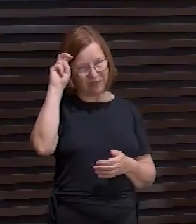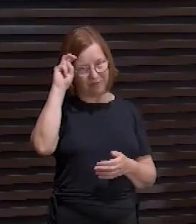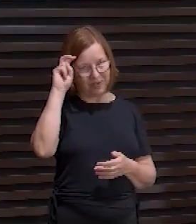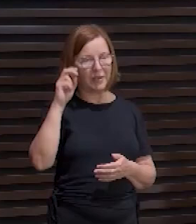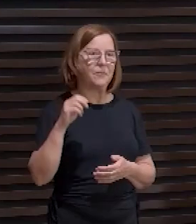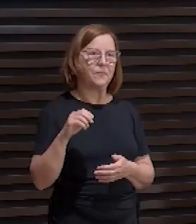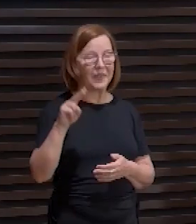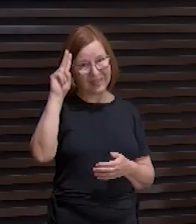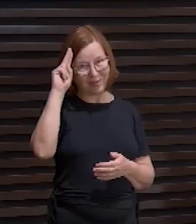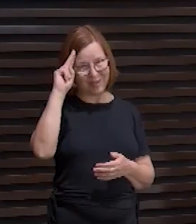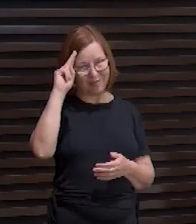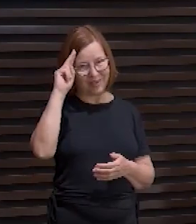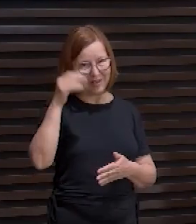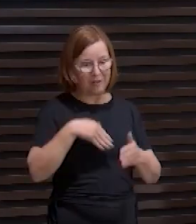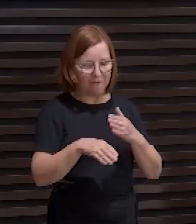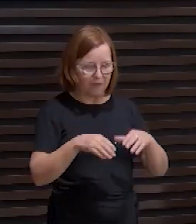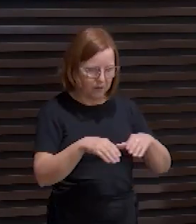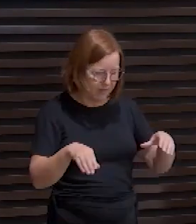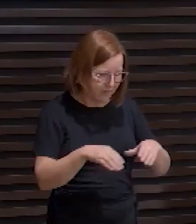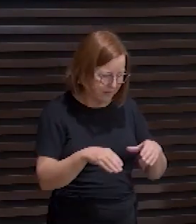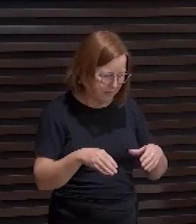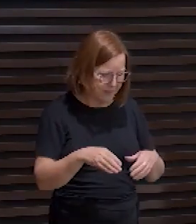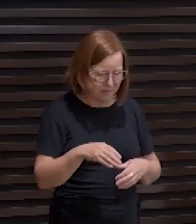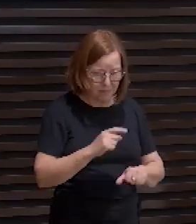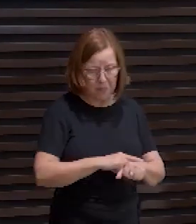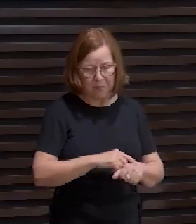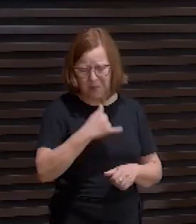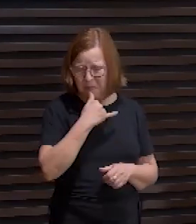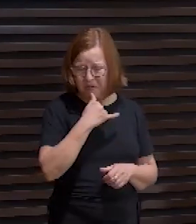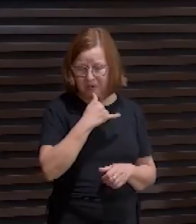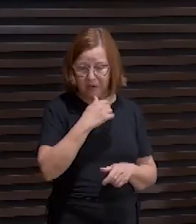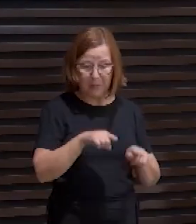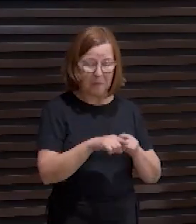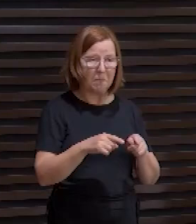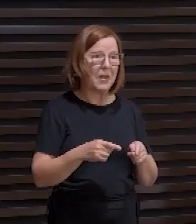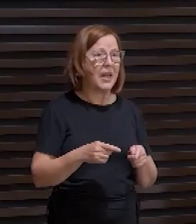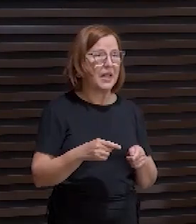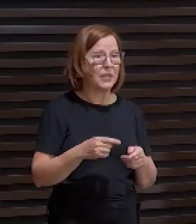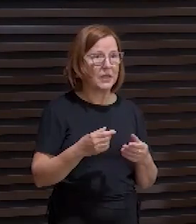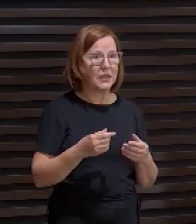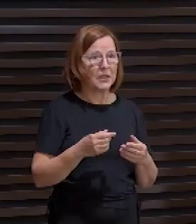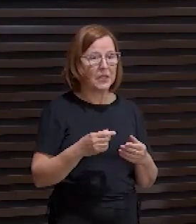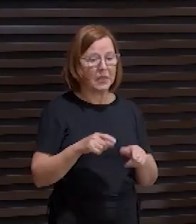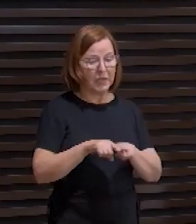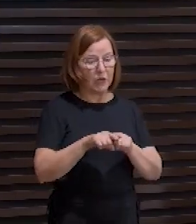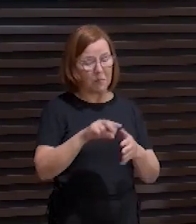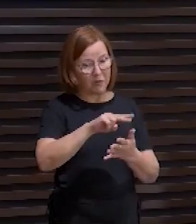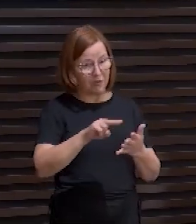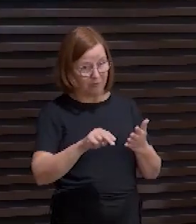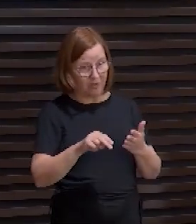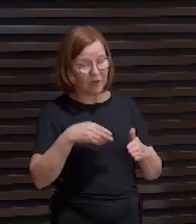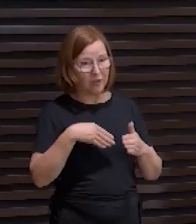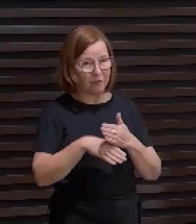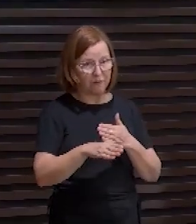perfeito, que é o amor. A igreja amando e apoiando aquela família que tanto sofria. E eu falei para